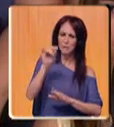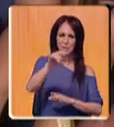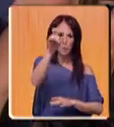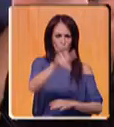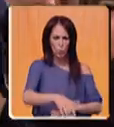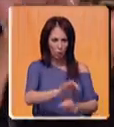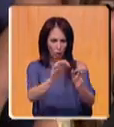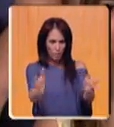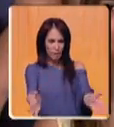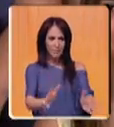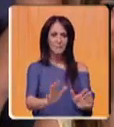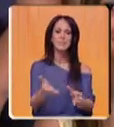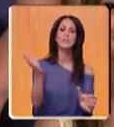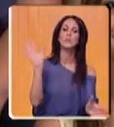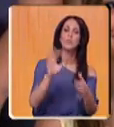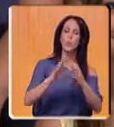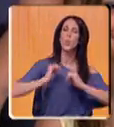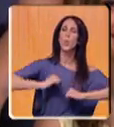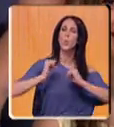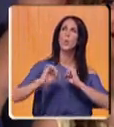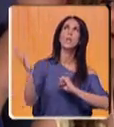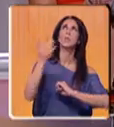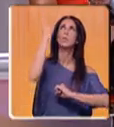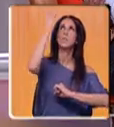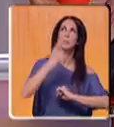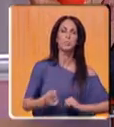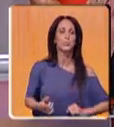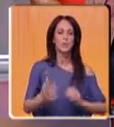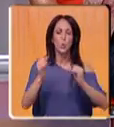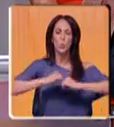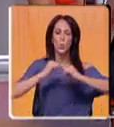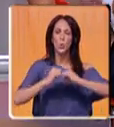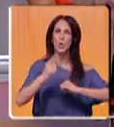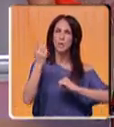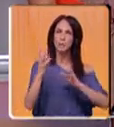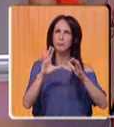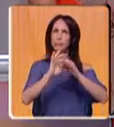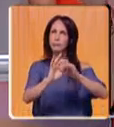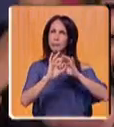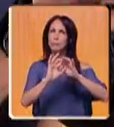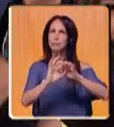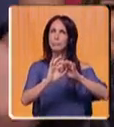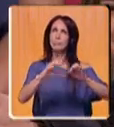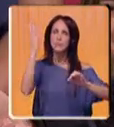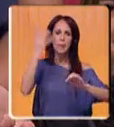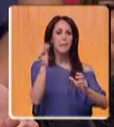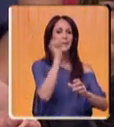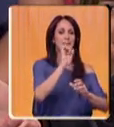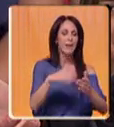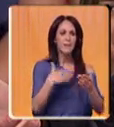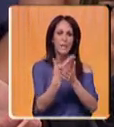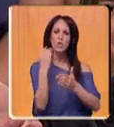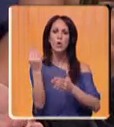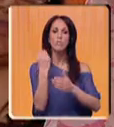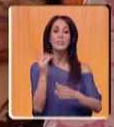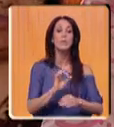pois, foi um pacto que eu fiz com o tempo. Com o tempo, não com o diabo. Não, mas sabem que o cantar rejuvenesce. Não, o